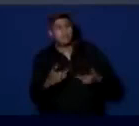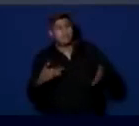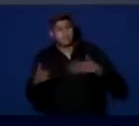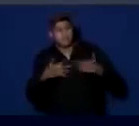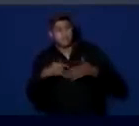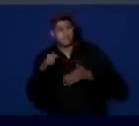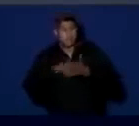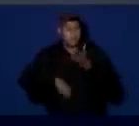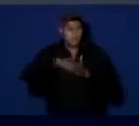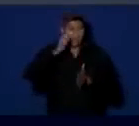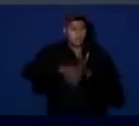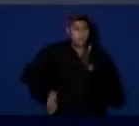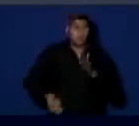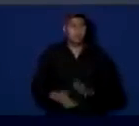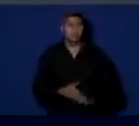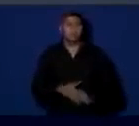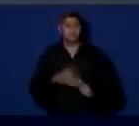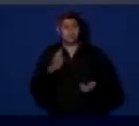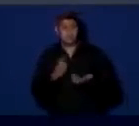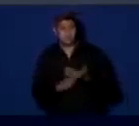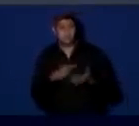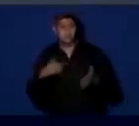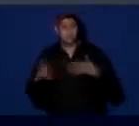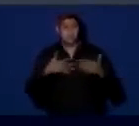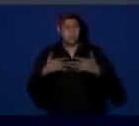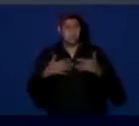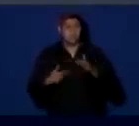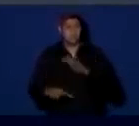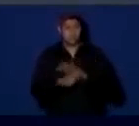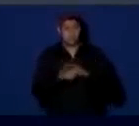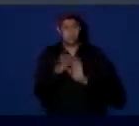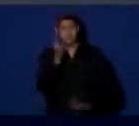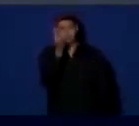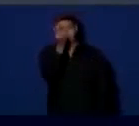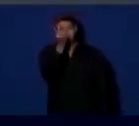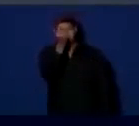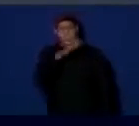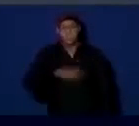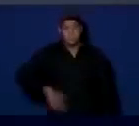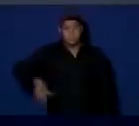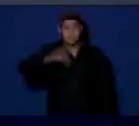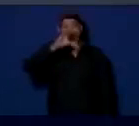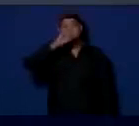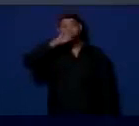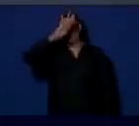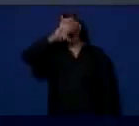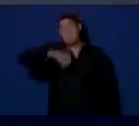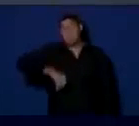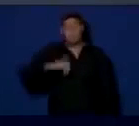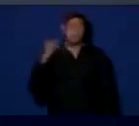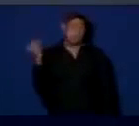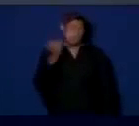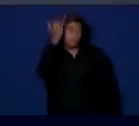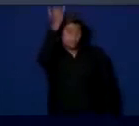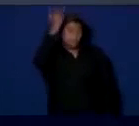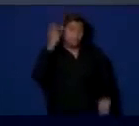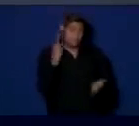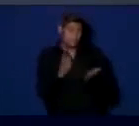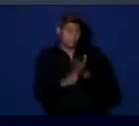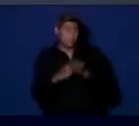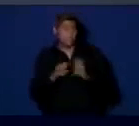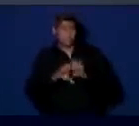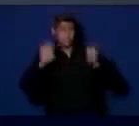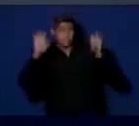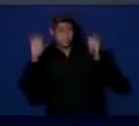de contrato no mercado de trabalho, agenda de flexibilização no mercado financeiro, uma agenda do câmbio que é importante, uma agenda no mercado